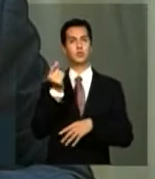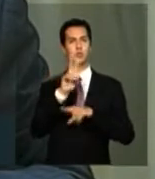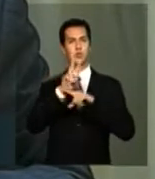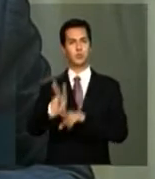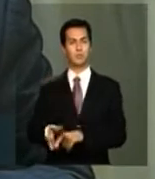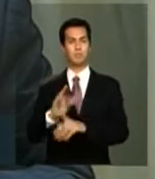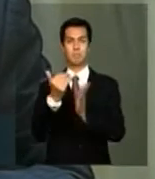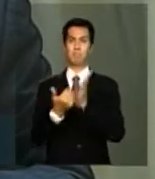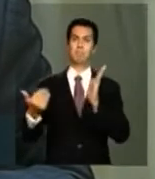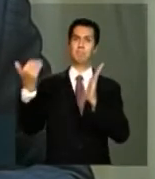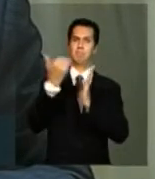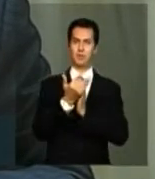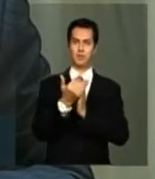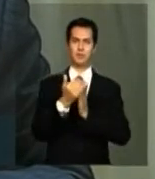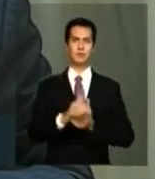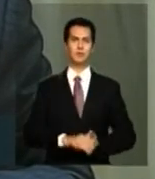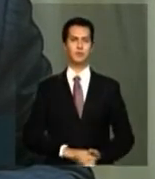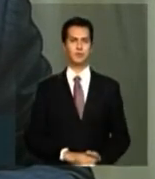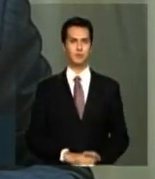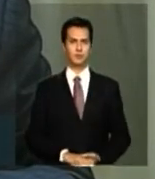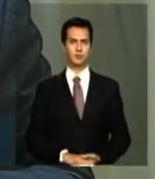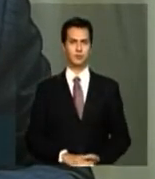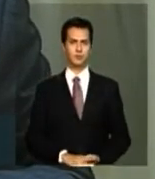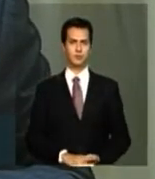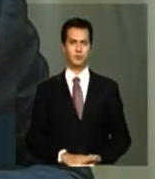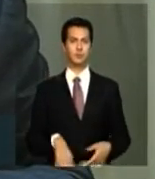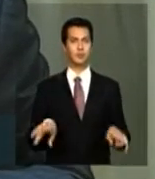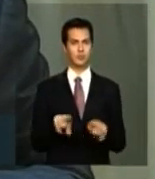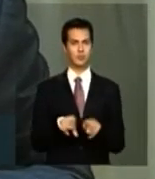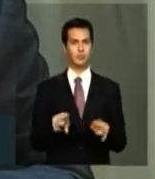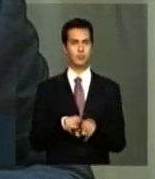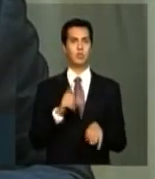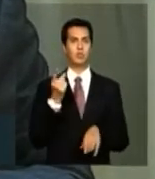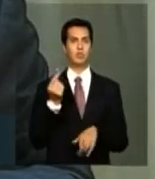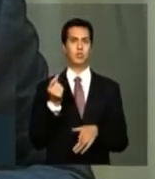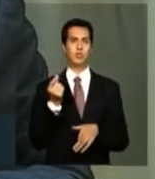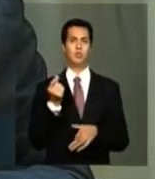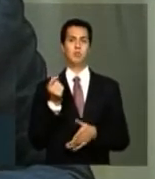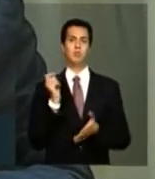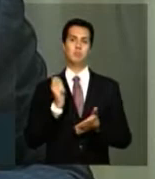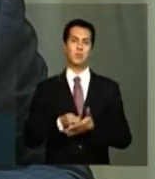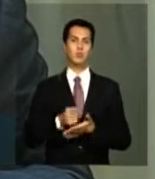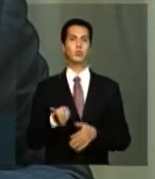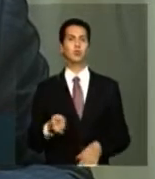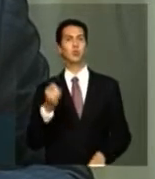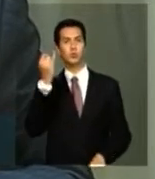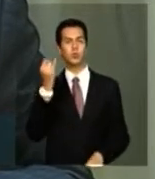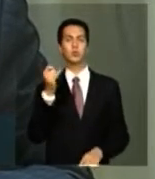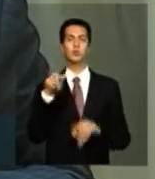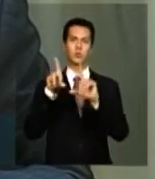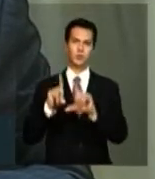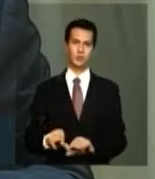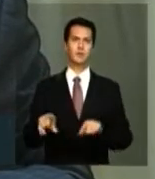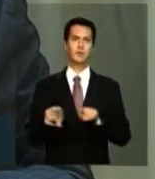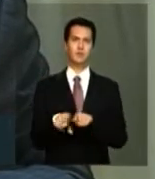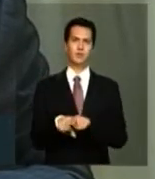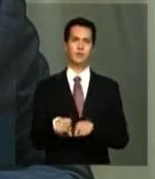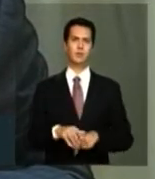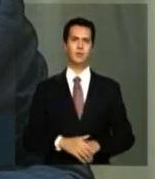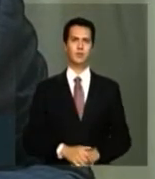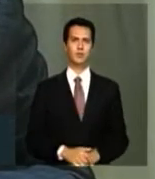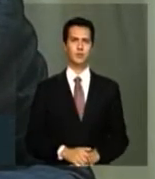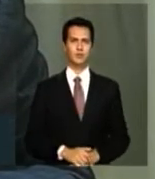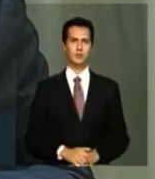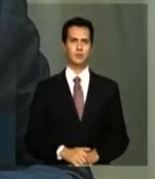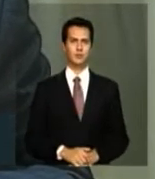crédito nessas atividades e para reduzir o custo deste crédito o